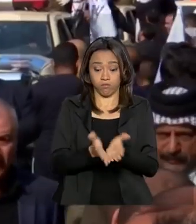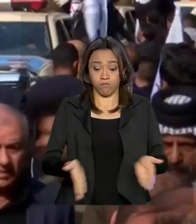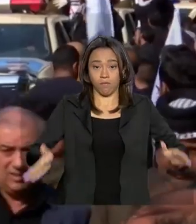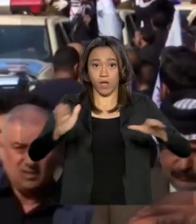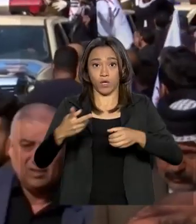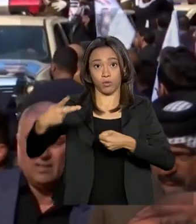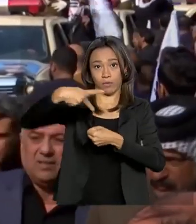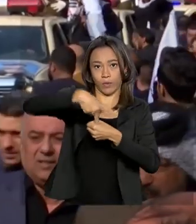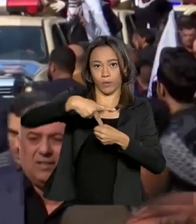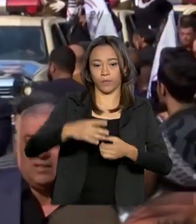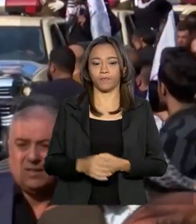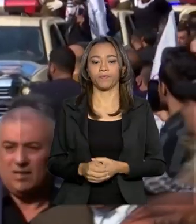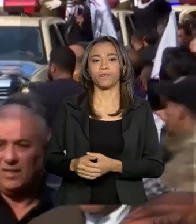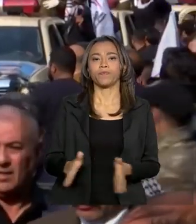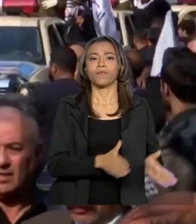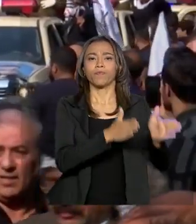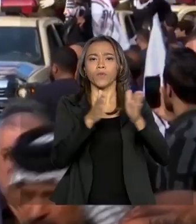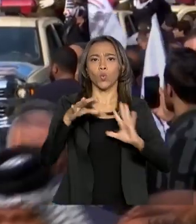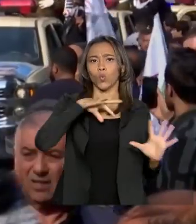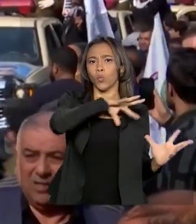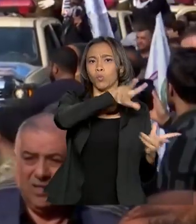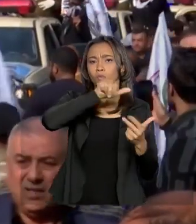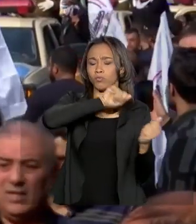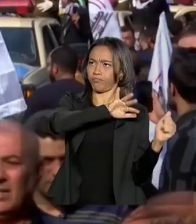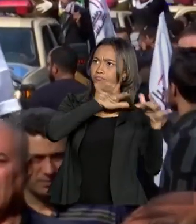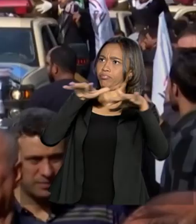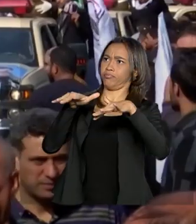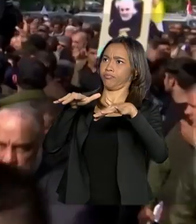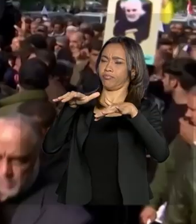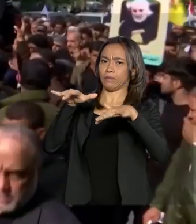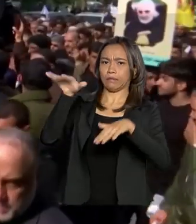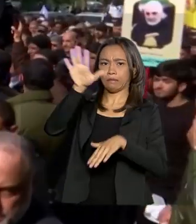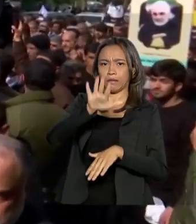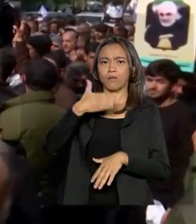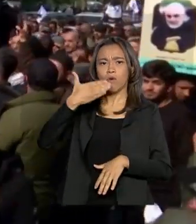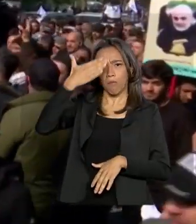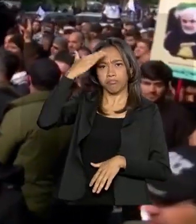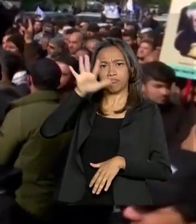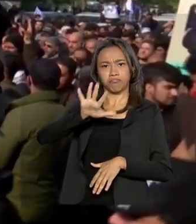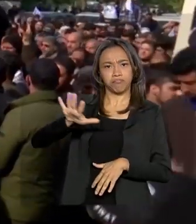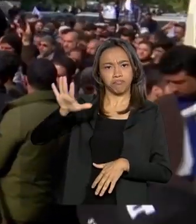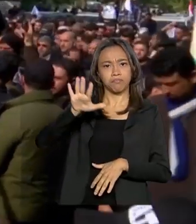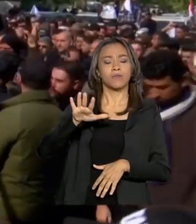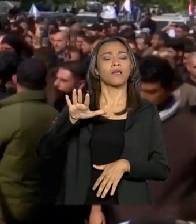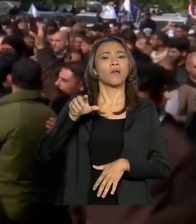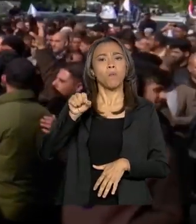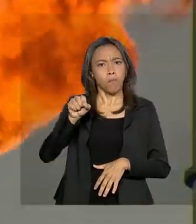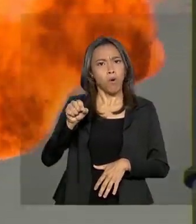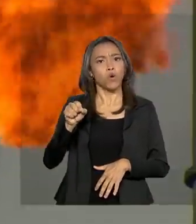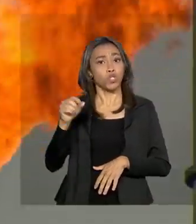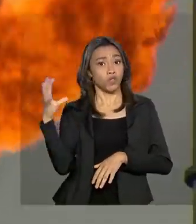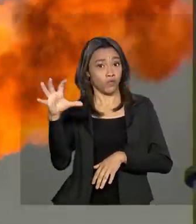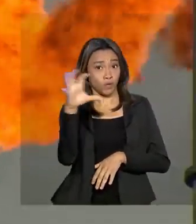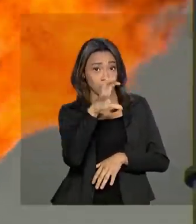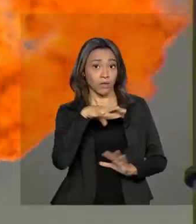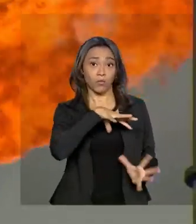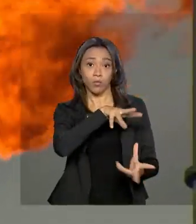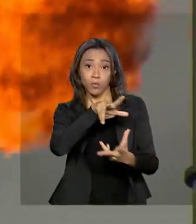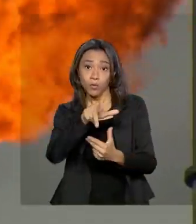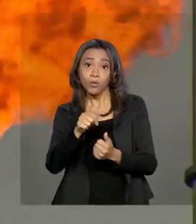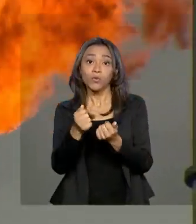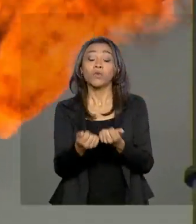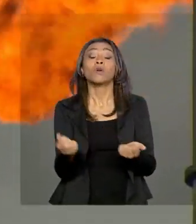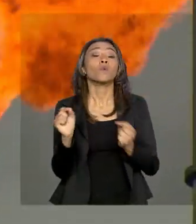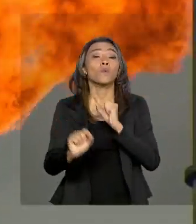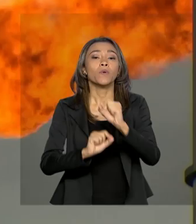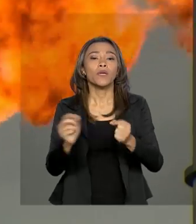O mundo está atento. A tensão no Oriente Médio pode gerar impactos no fornecimento de petróleo, já que Irã e Iraque